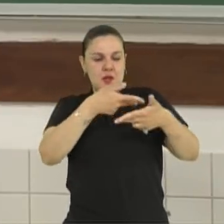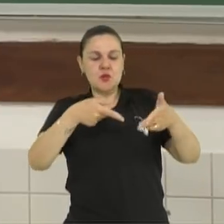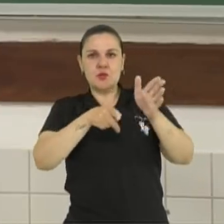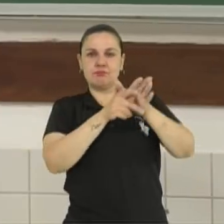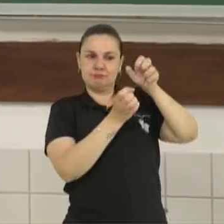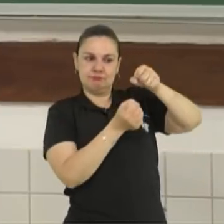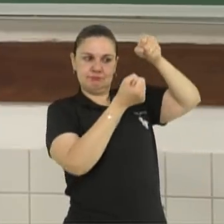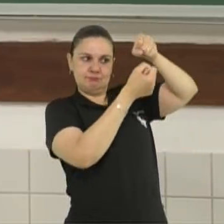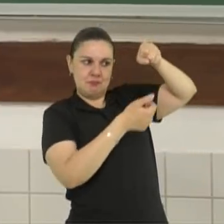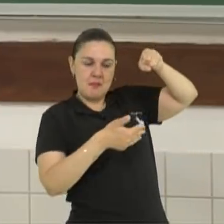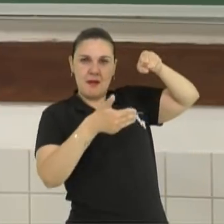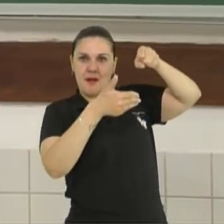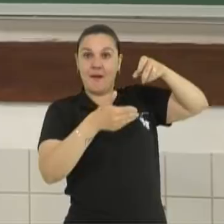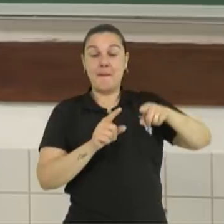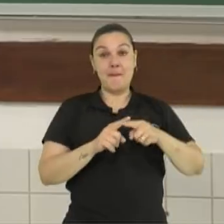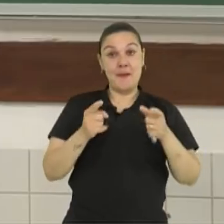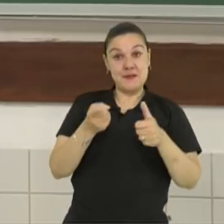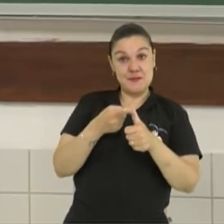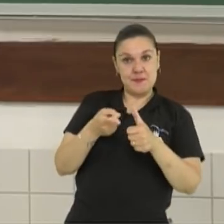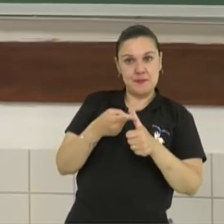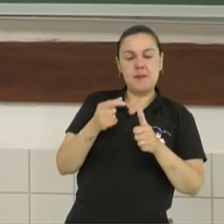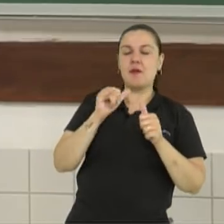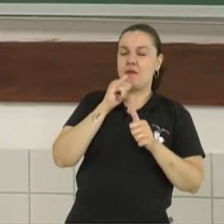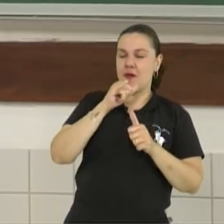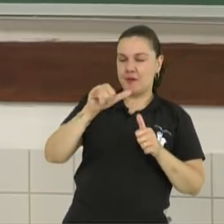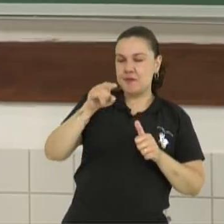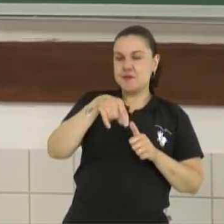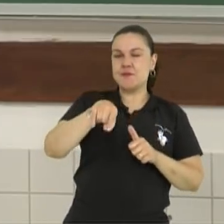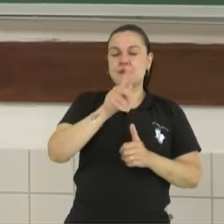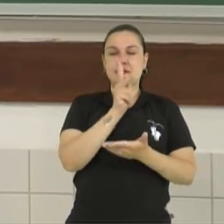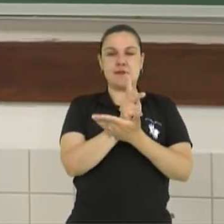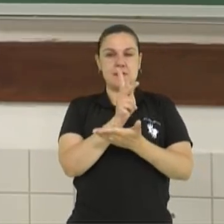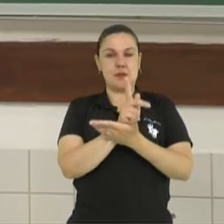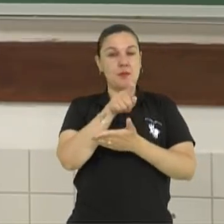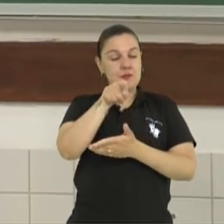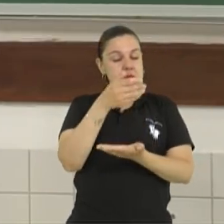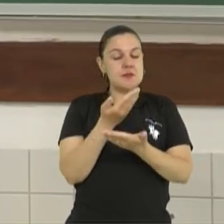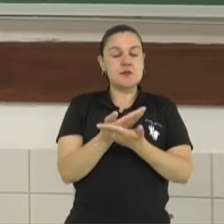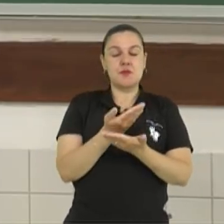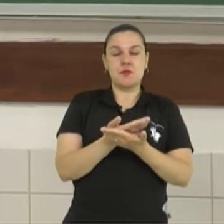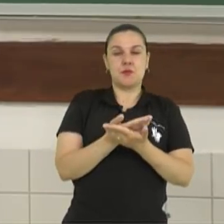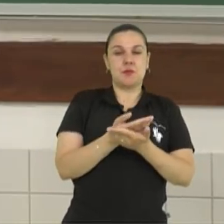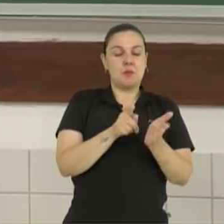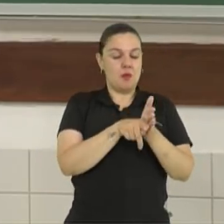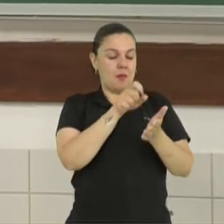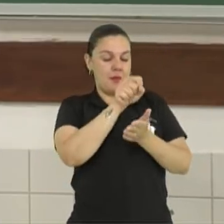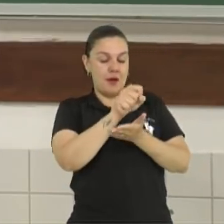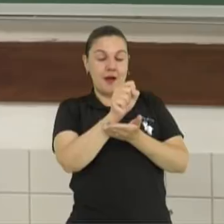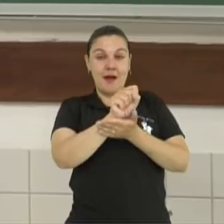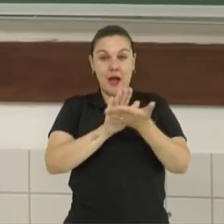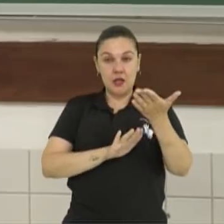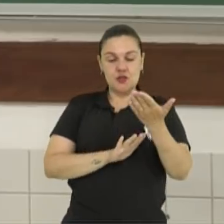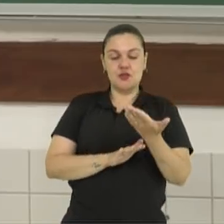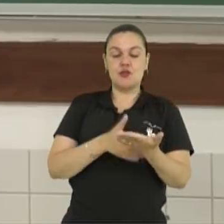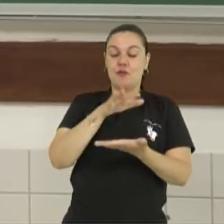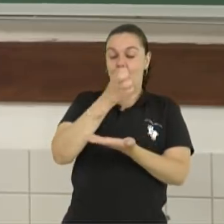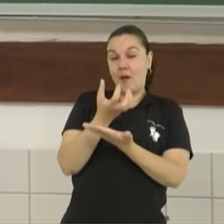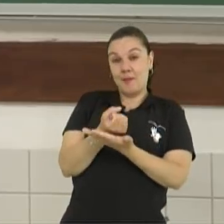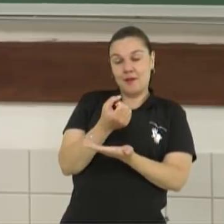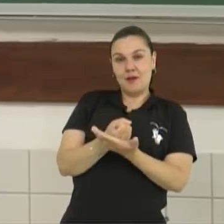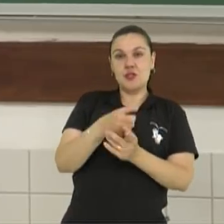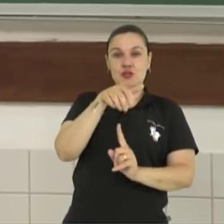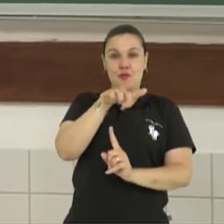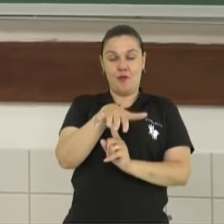da cartografia. Mas antes de começar a aula, vale lembrar que você, estudante, que faz as atividades pelo aplicativo Aula